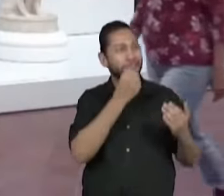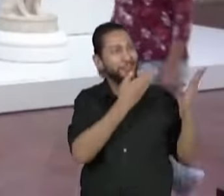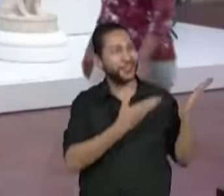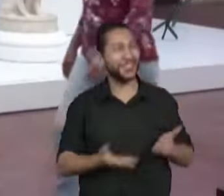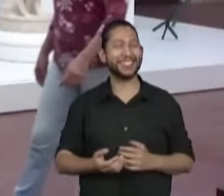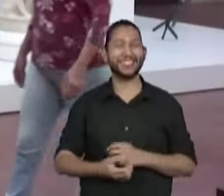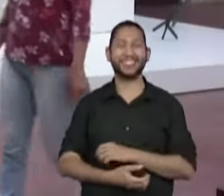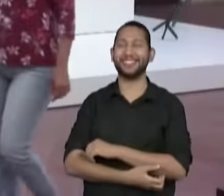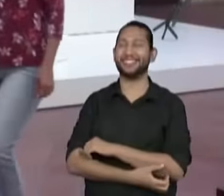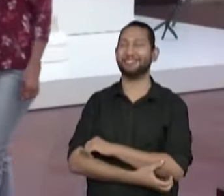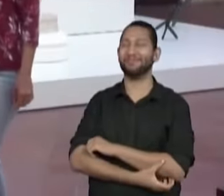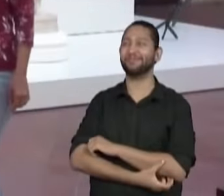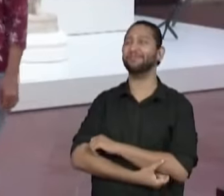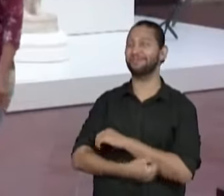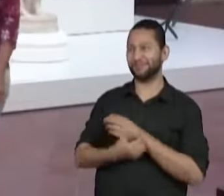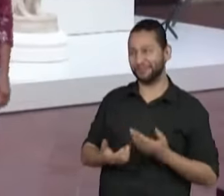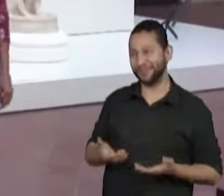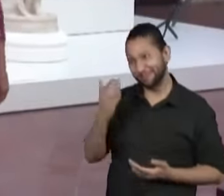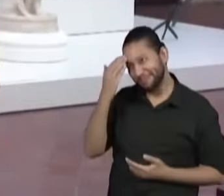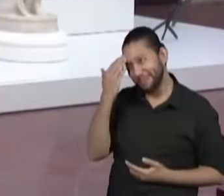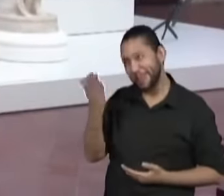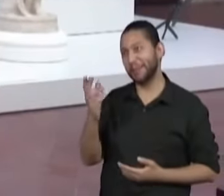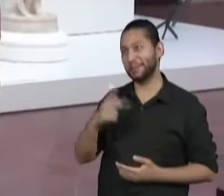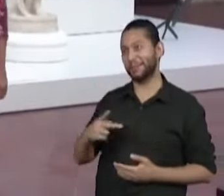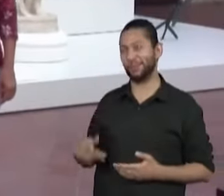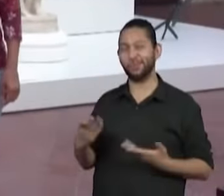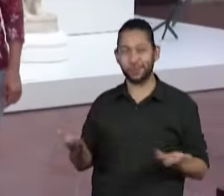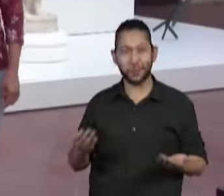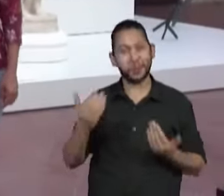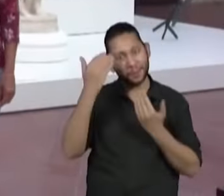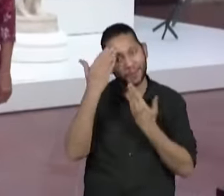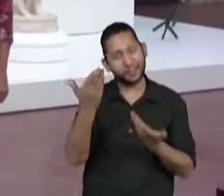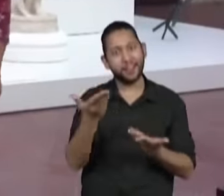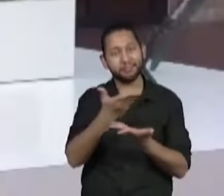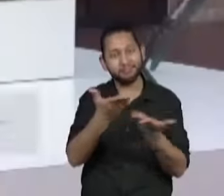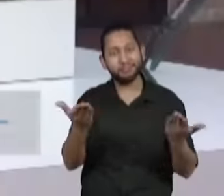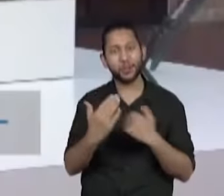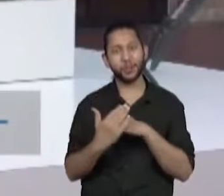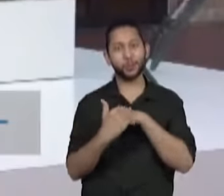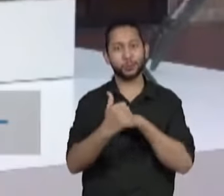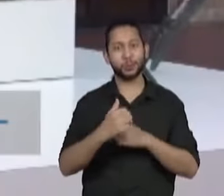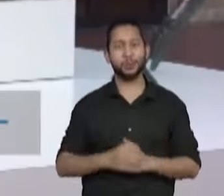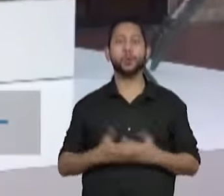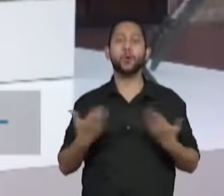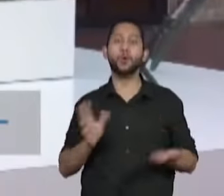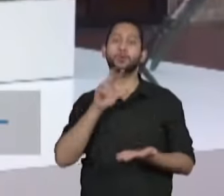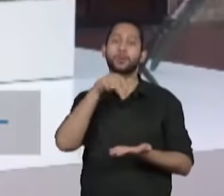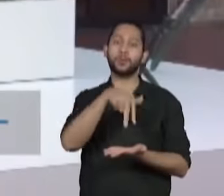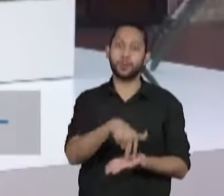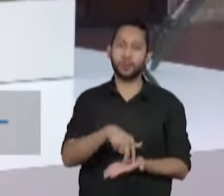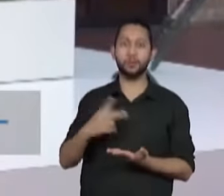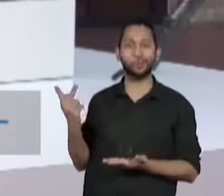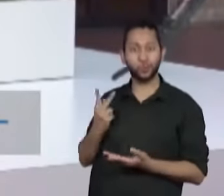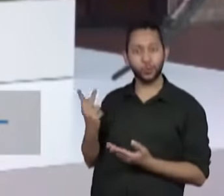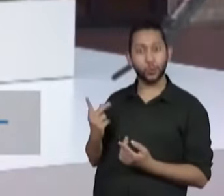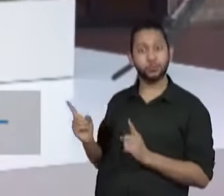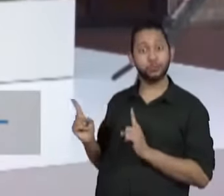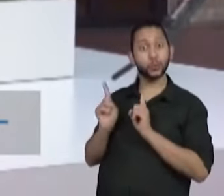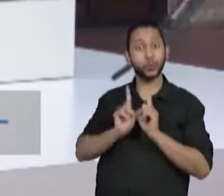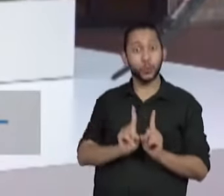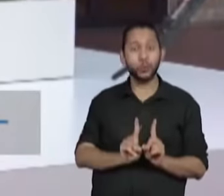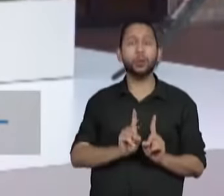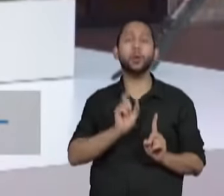Inês, muito bem-vinda. Obrigada, professora Márcia, obrigada pelo convite. E hoje estarei aqui, como a professora Márcia disse,